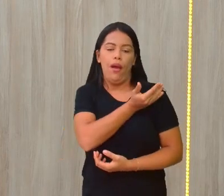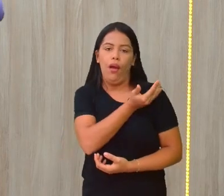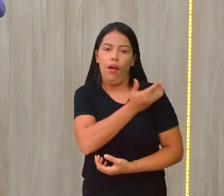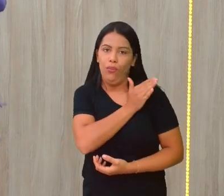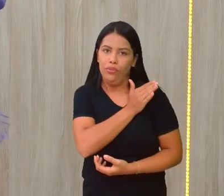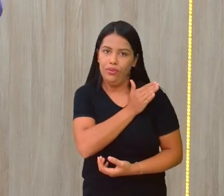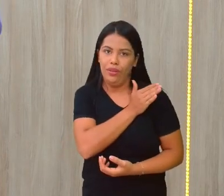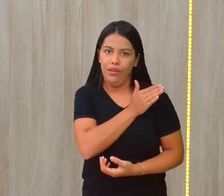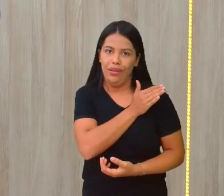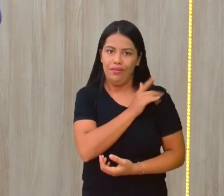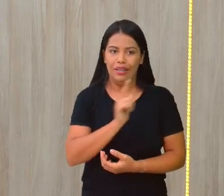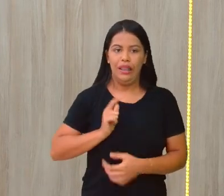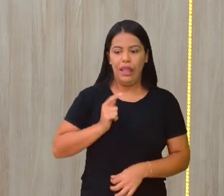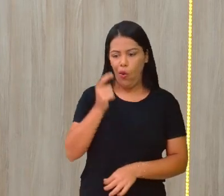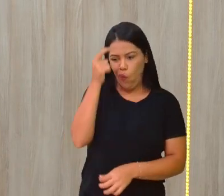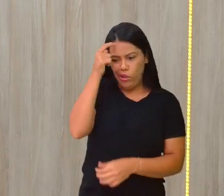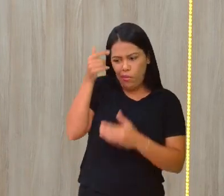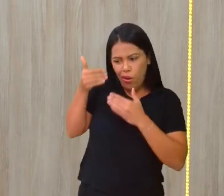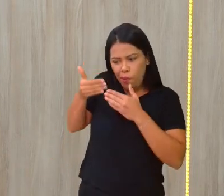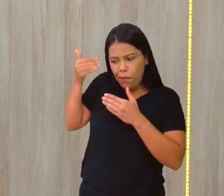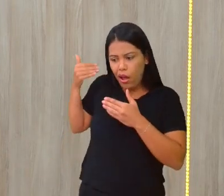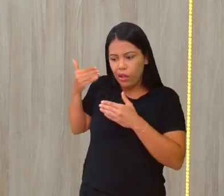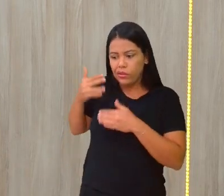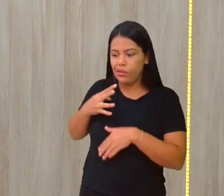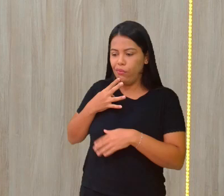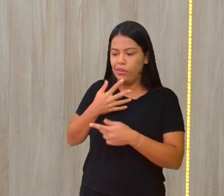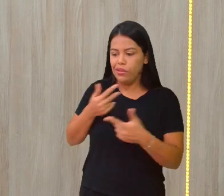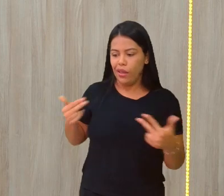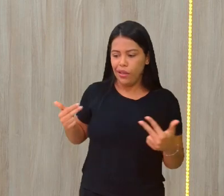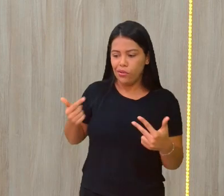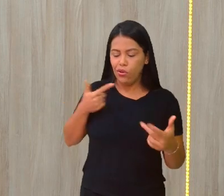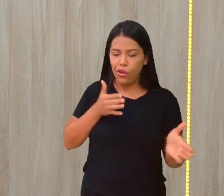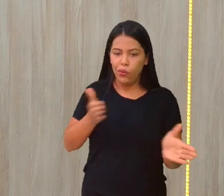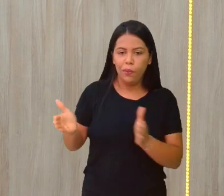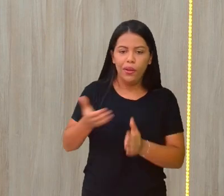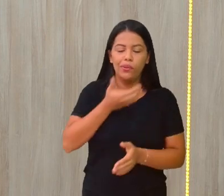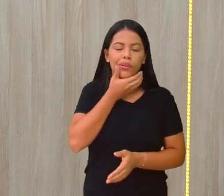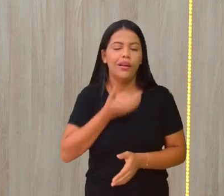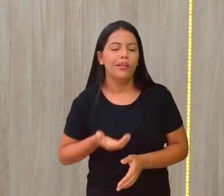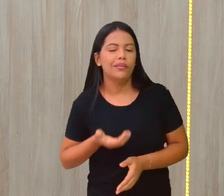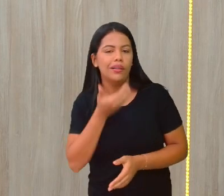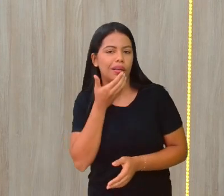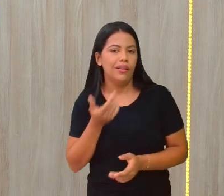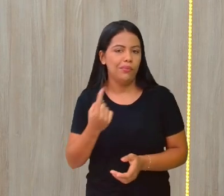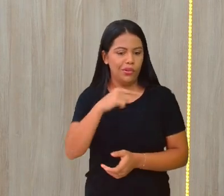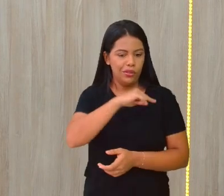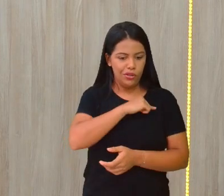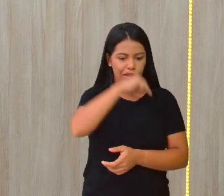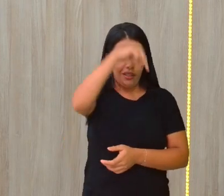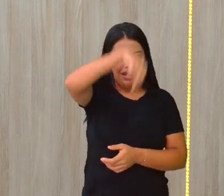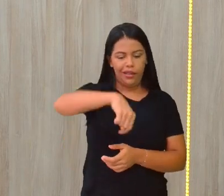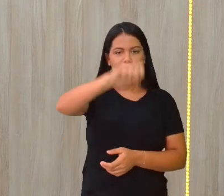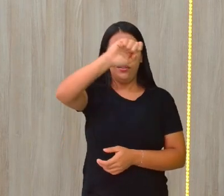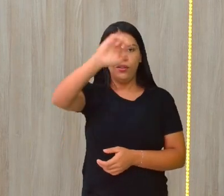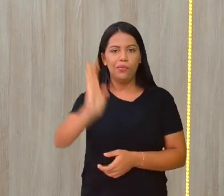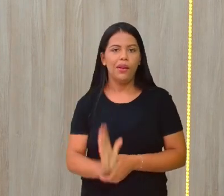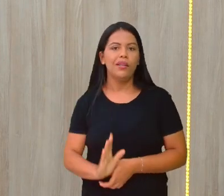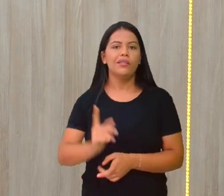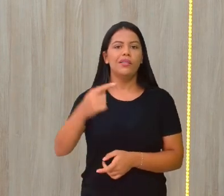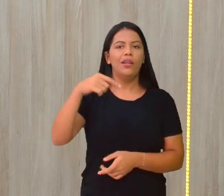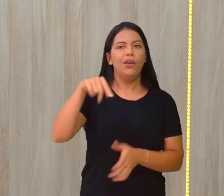preconceito dentro dessa questão do ciclo natalino, para nós aqui brasileiros,